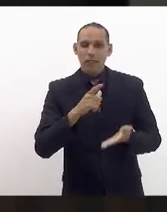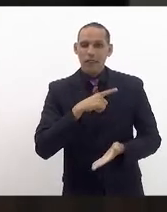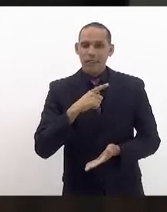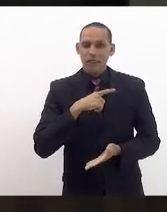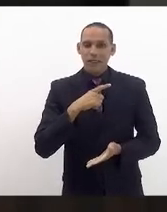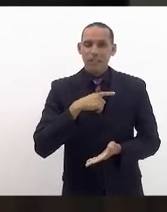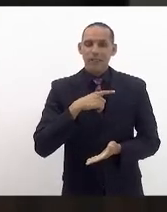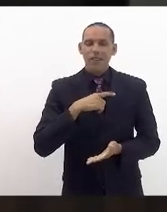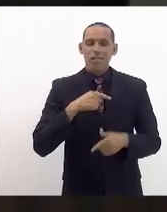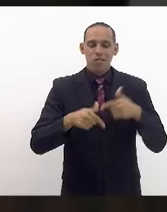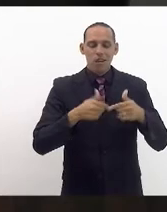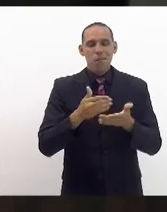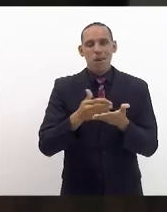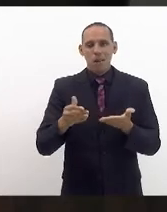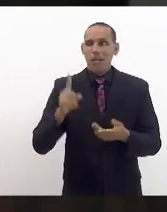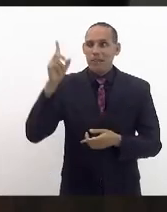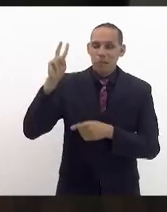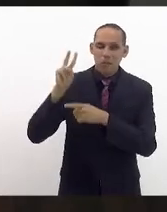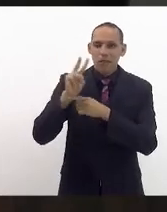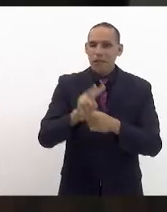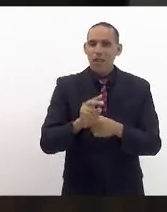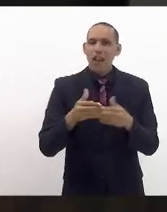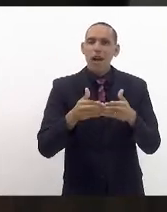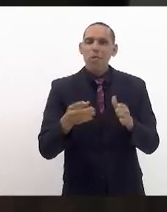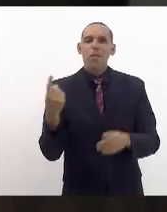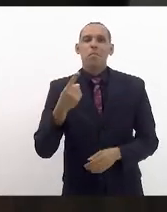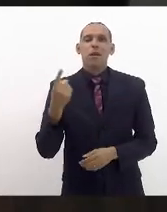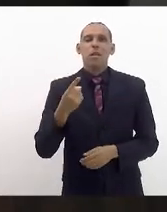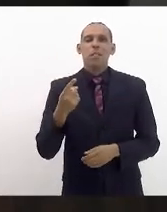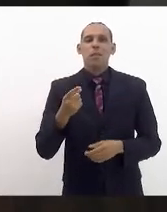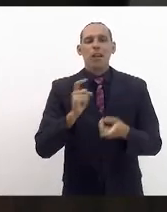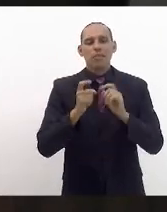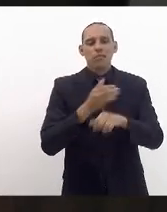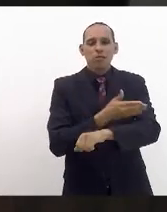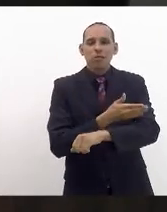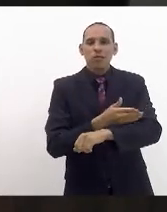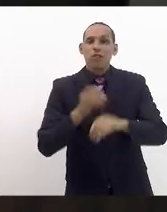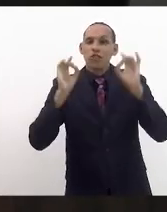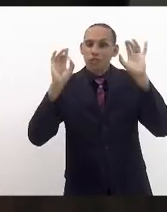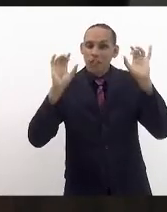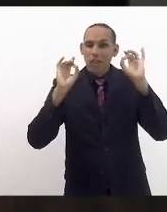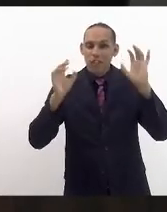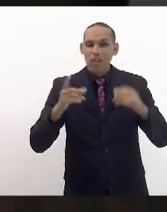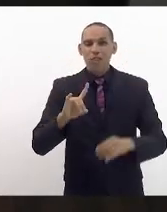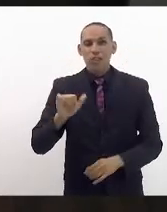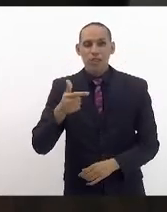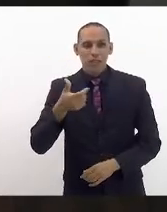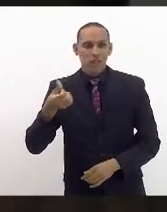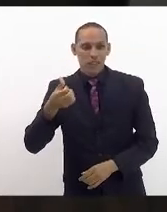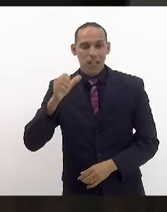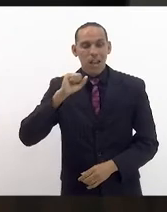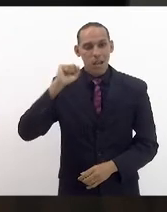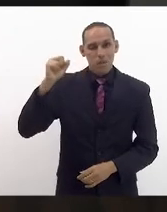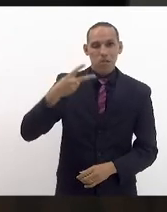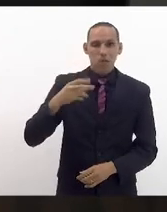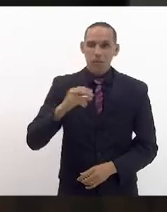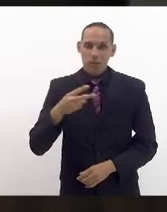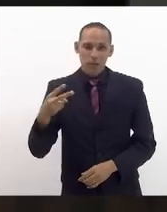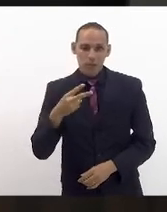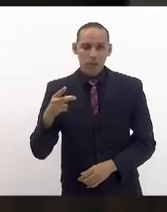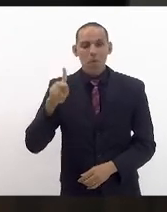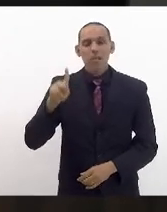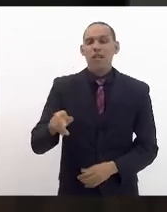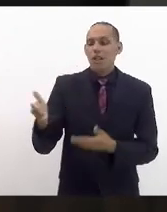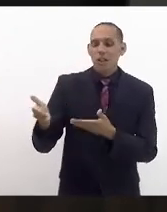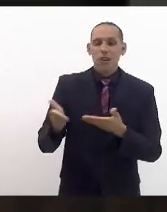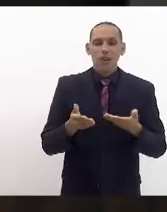iniciamos os nossos trabalhos. Está aberta a primeira sessão extraordinária do dia 26 de abril de 2022 e a presidência